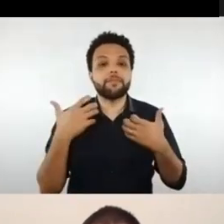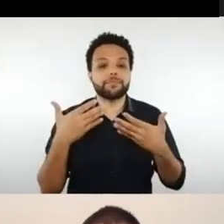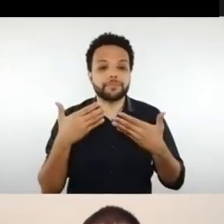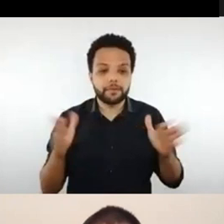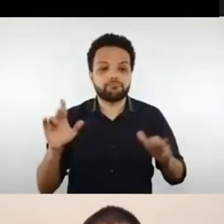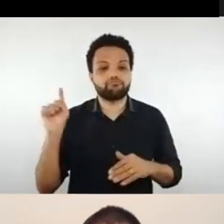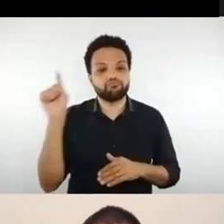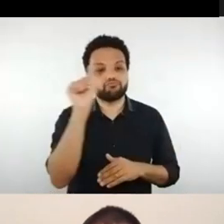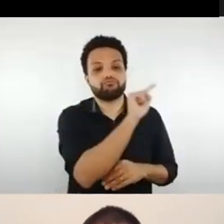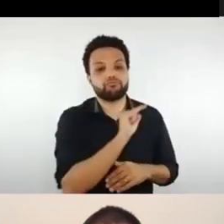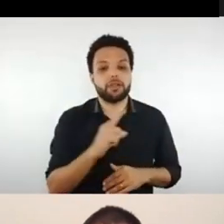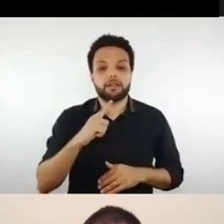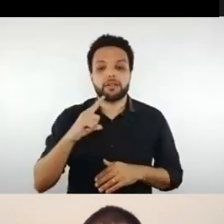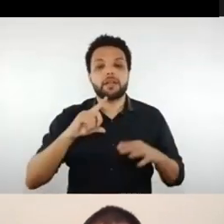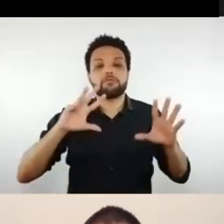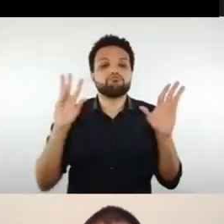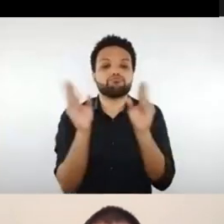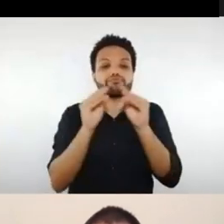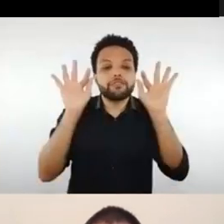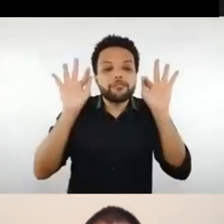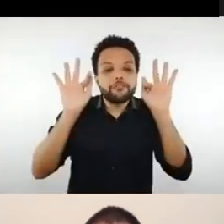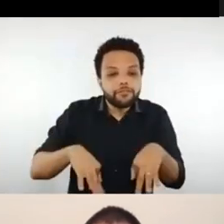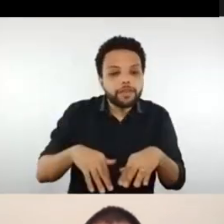têm alguma consideração final.